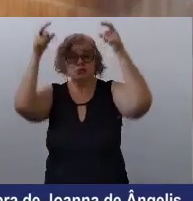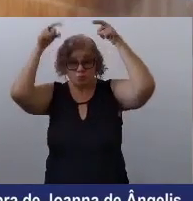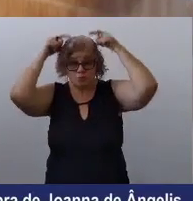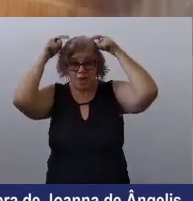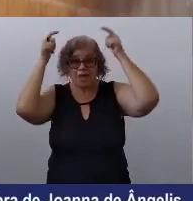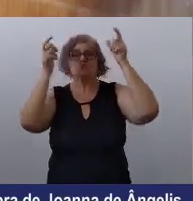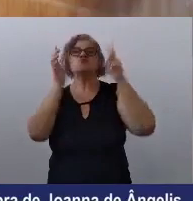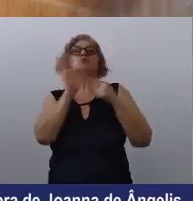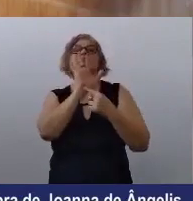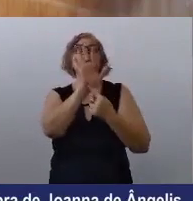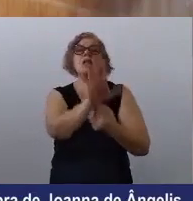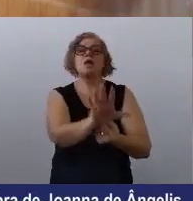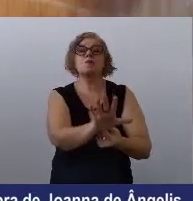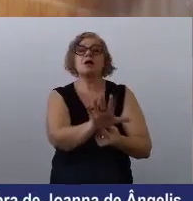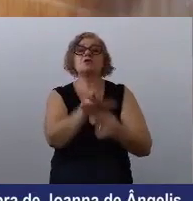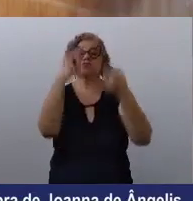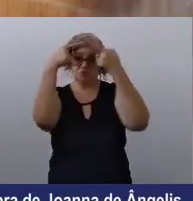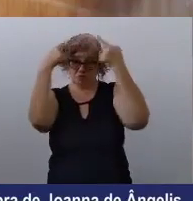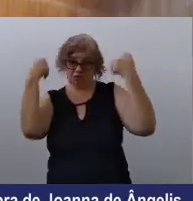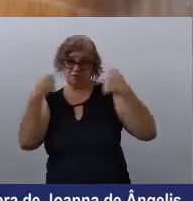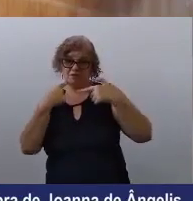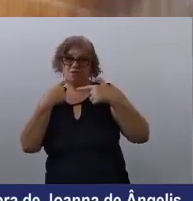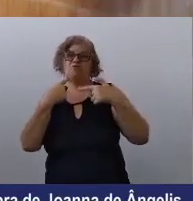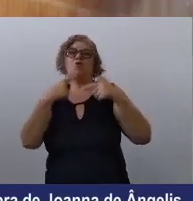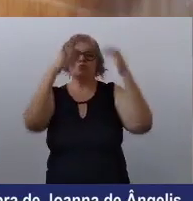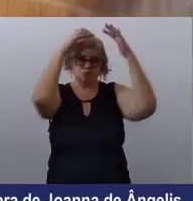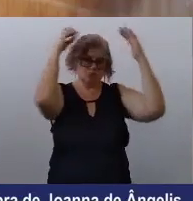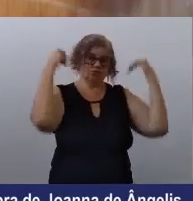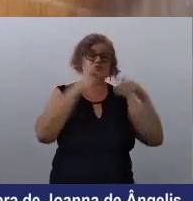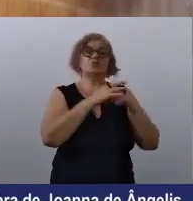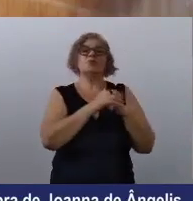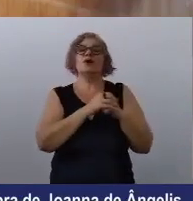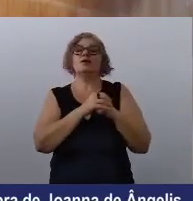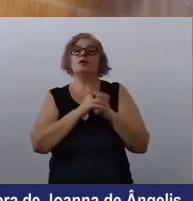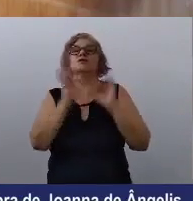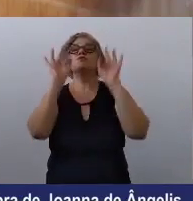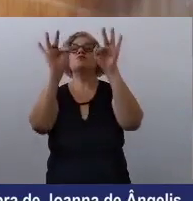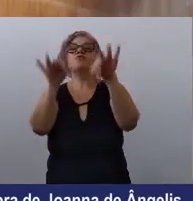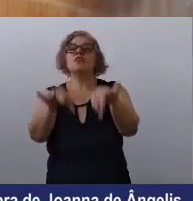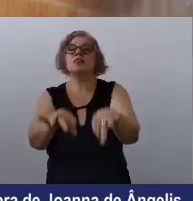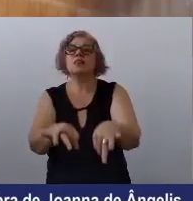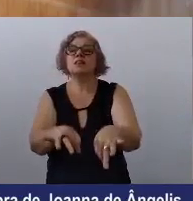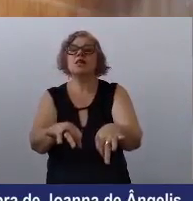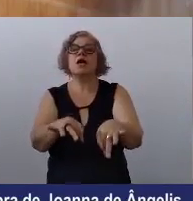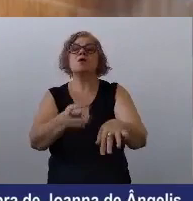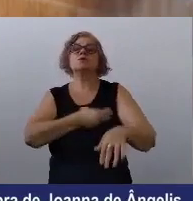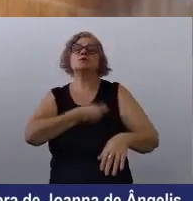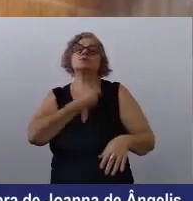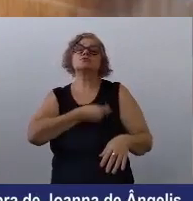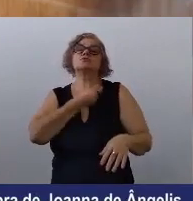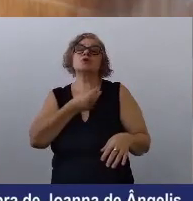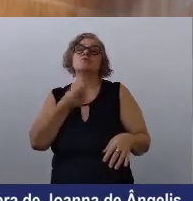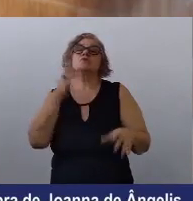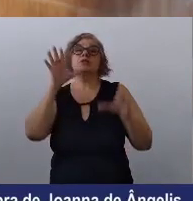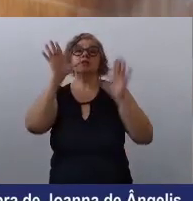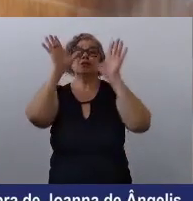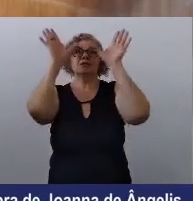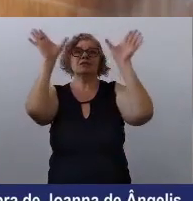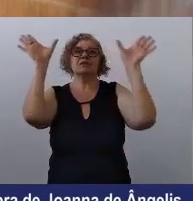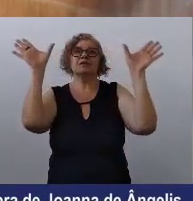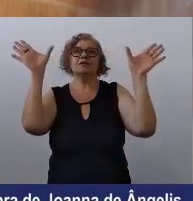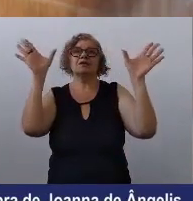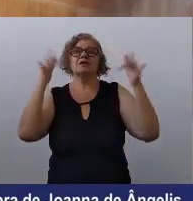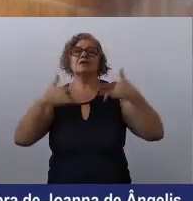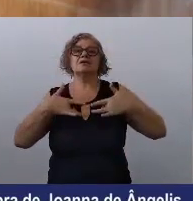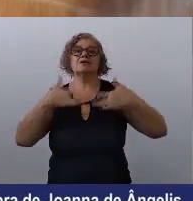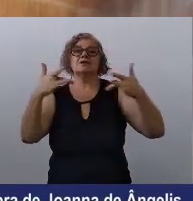Cruz. No final da sua jornada, ela tem a lucidez do sentimento fraterno